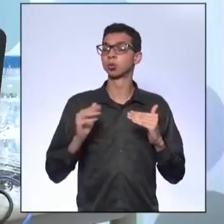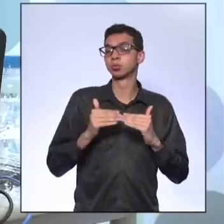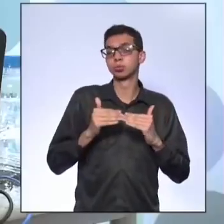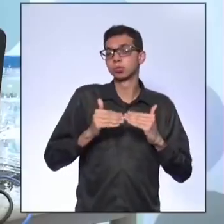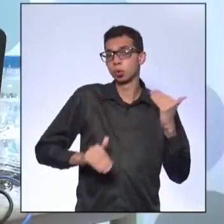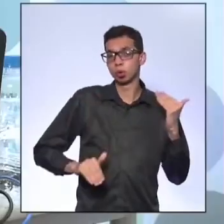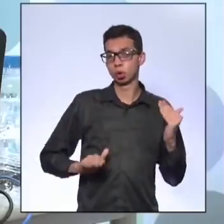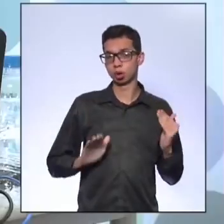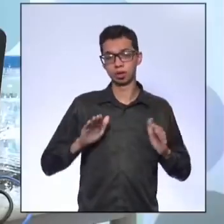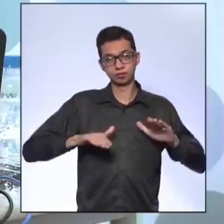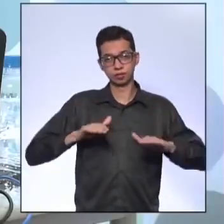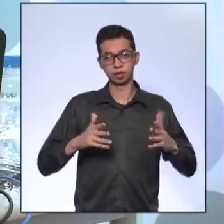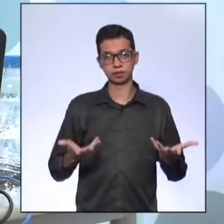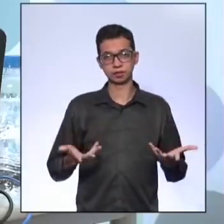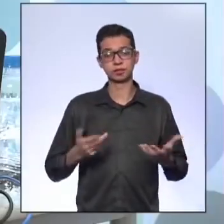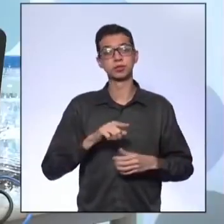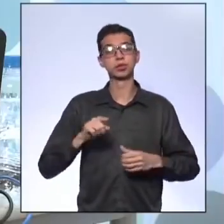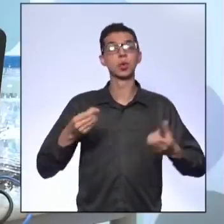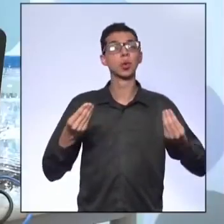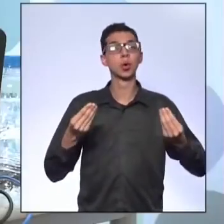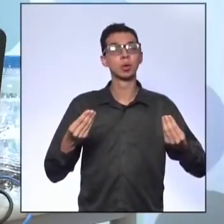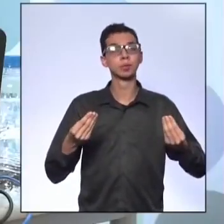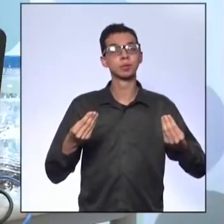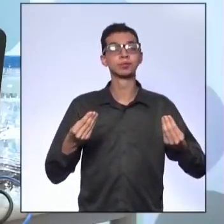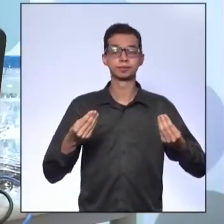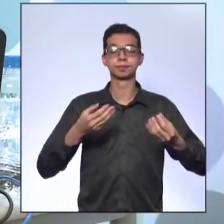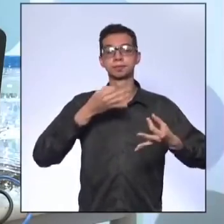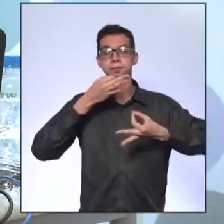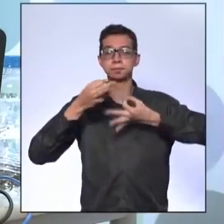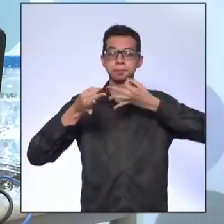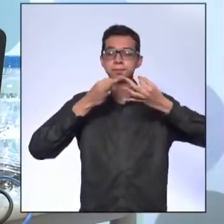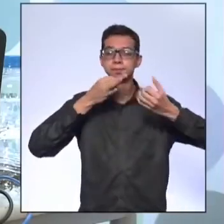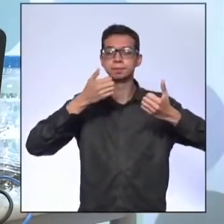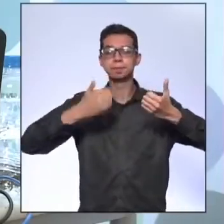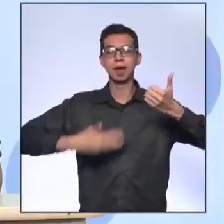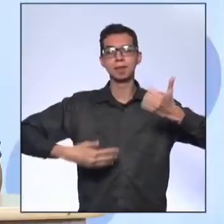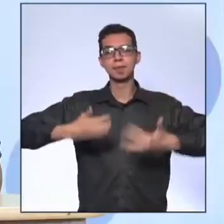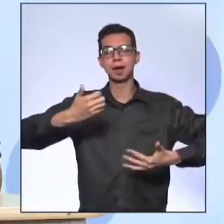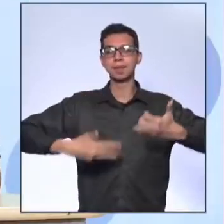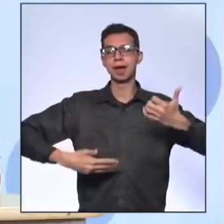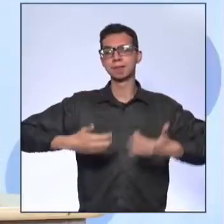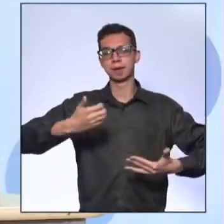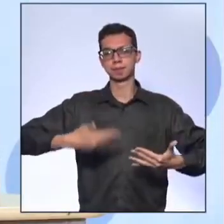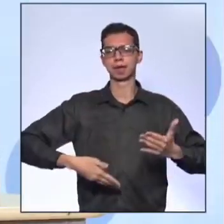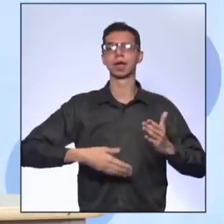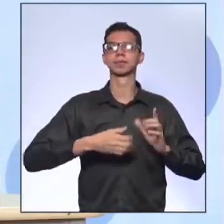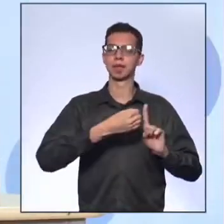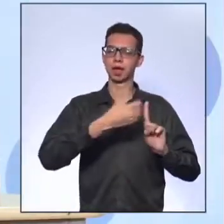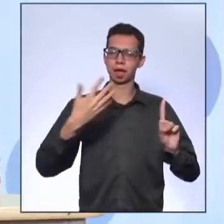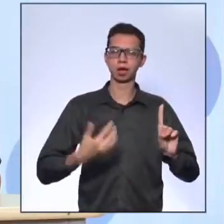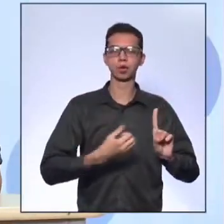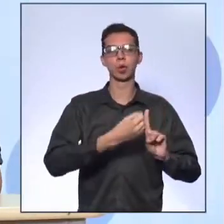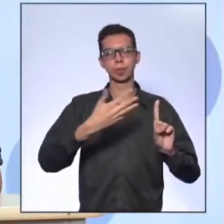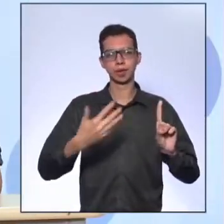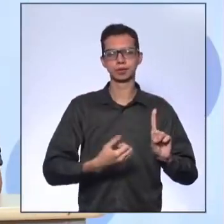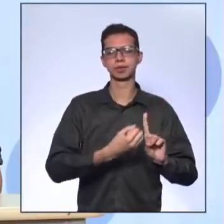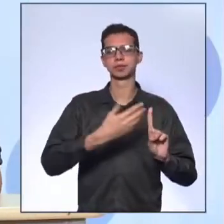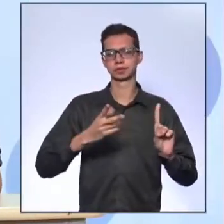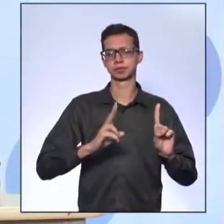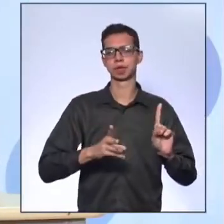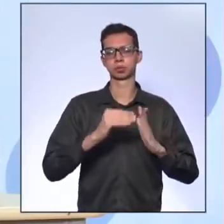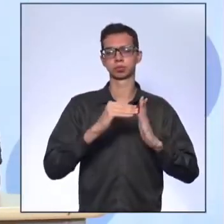quê? De argumentações, que foi o que a gente trabalhou a aula passada. Um artigo de opinião não encerra uma verdade, né? Encerra uma